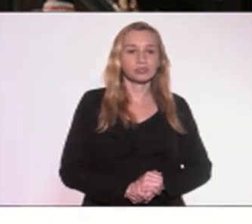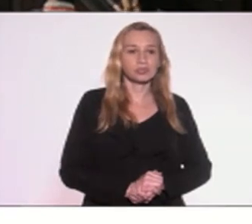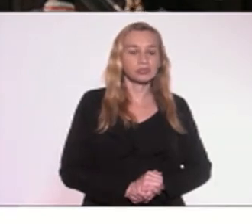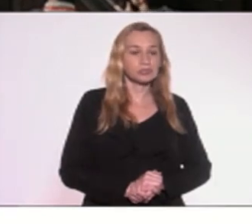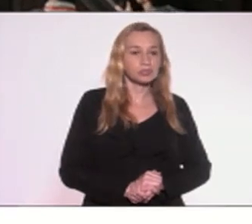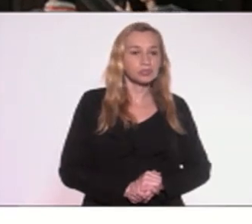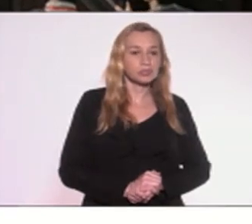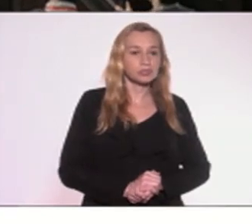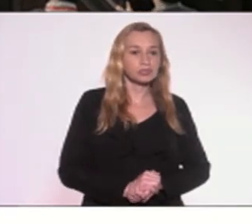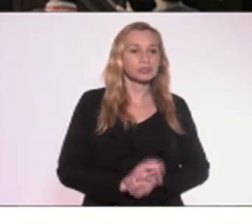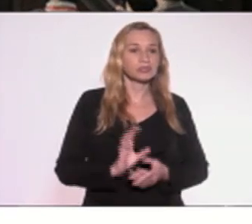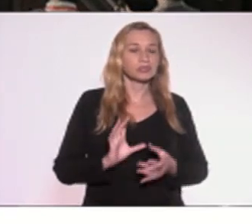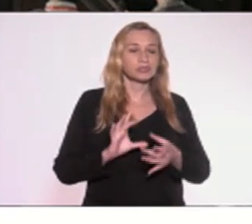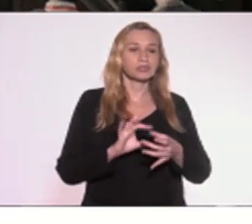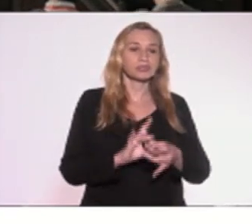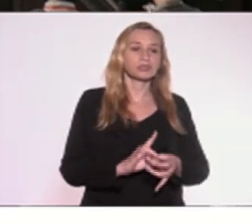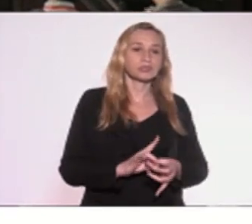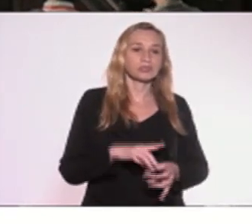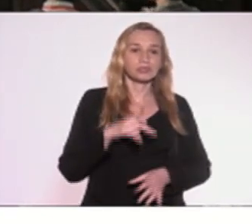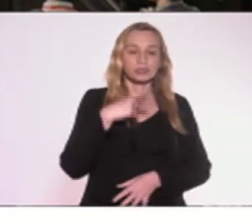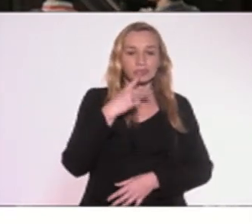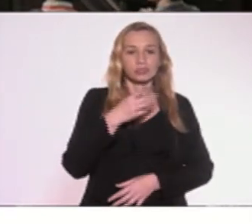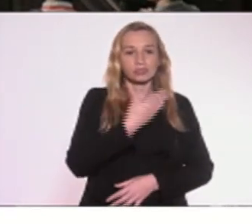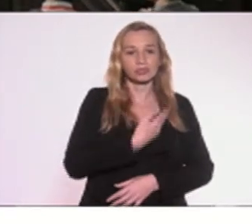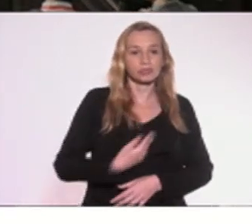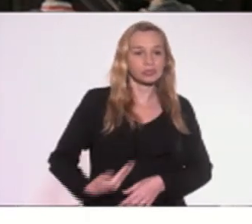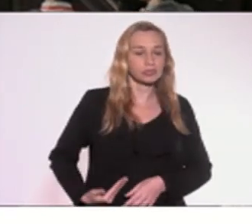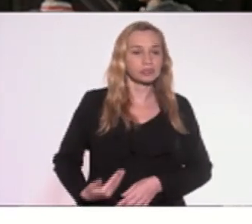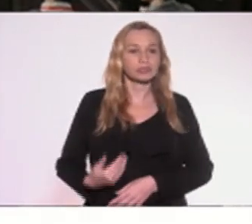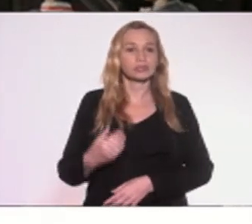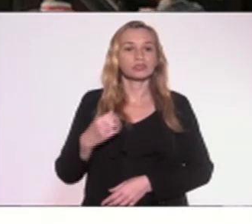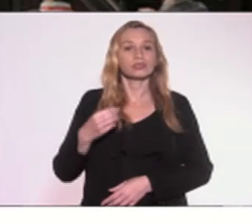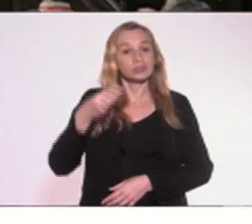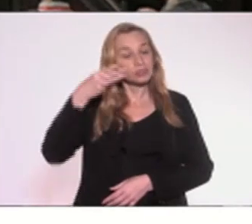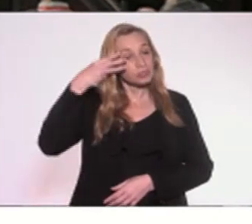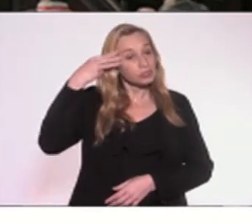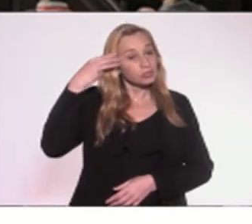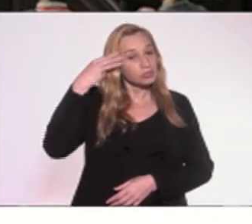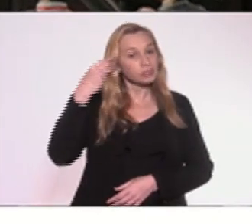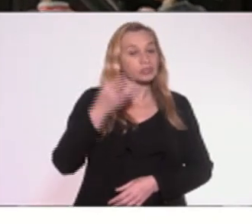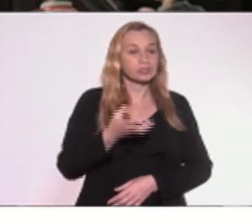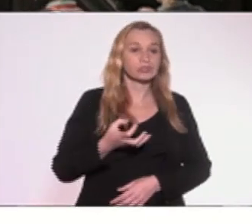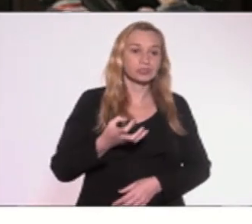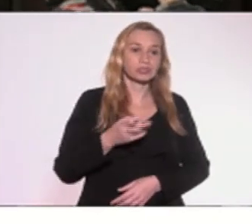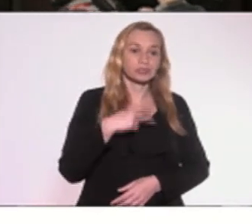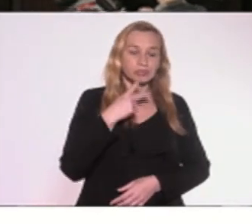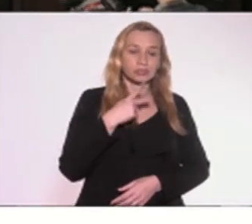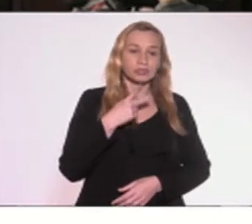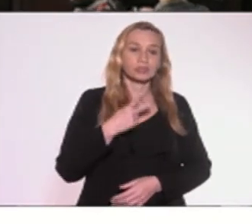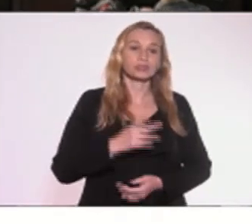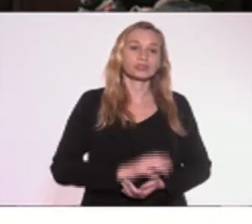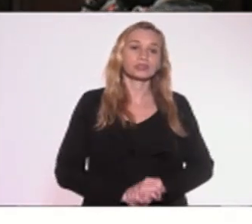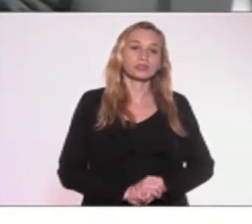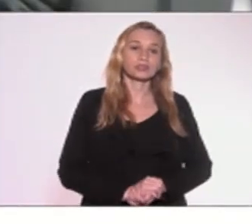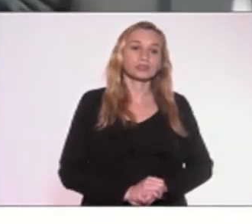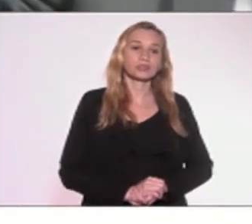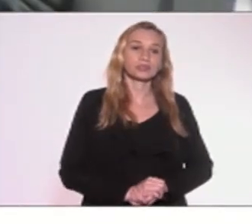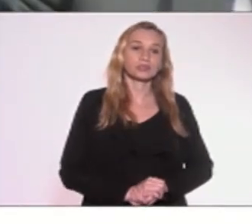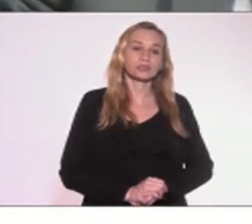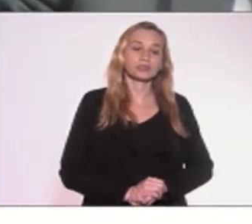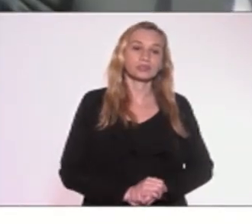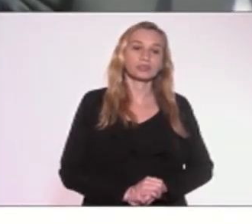Apenas complementando a fala do governador Wilson Witzel, eu quero deixar registrado que está mais